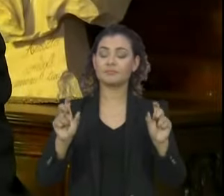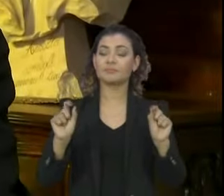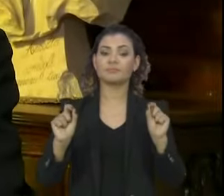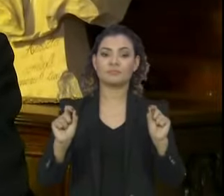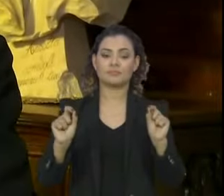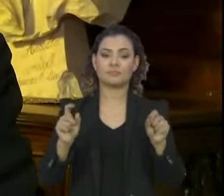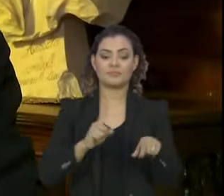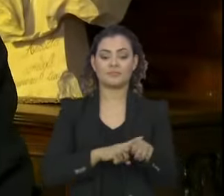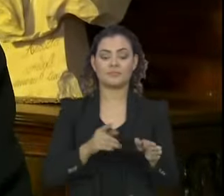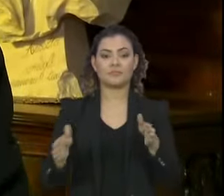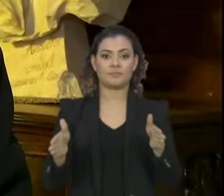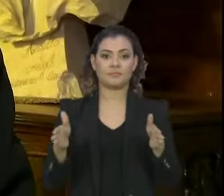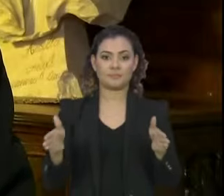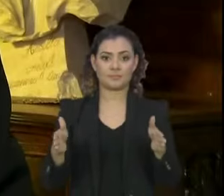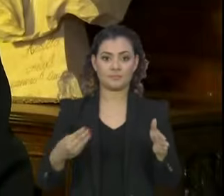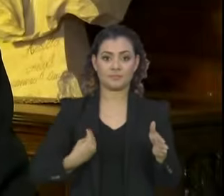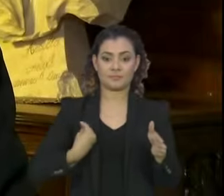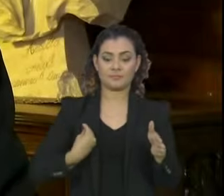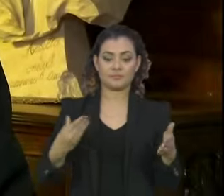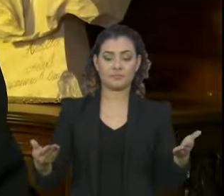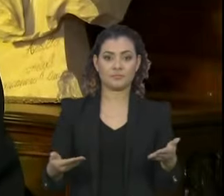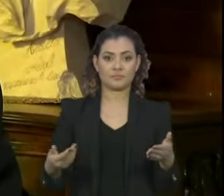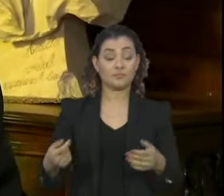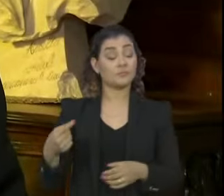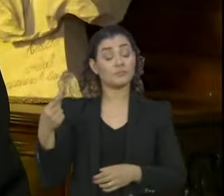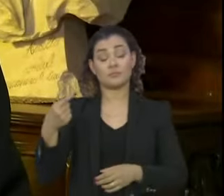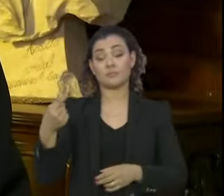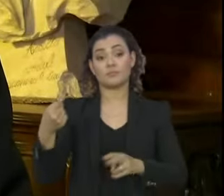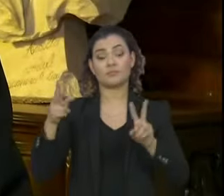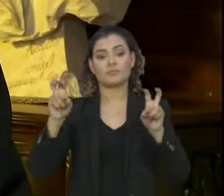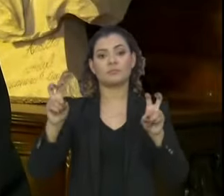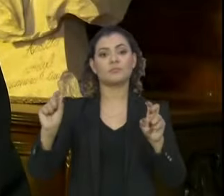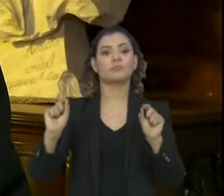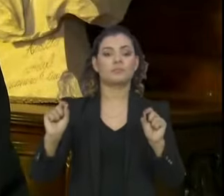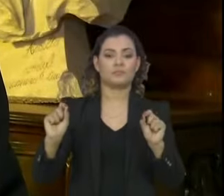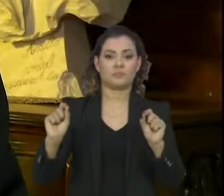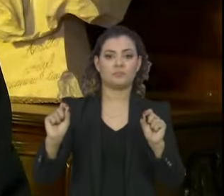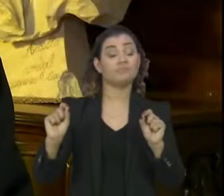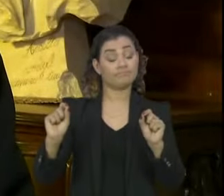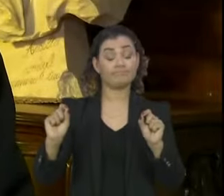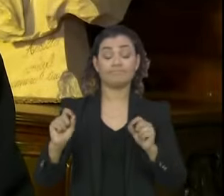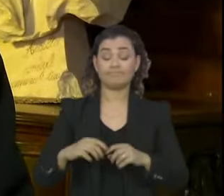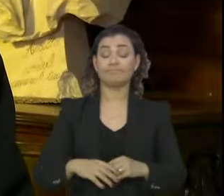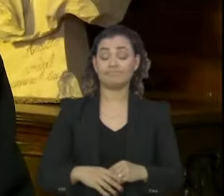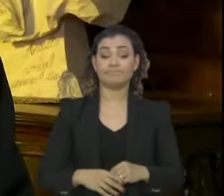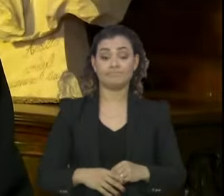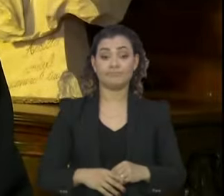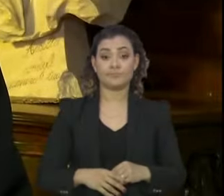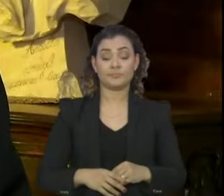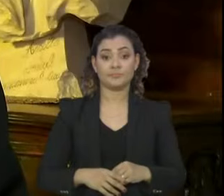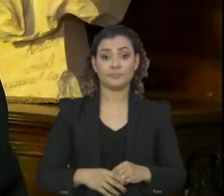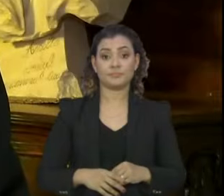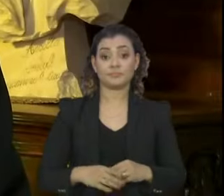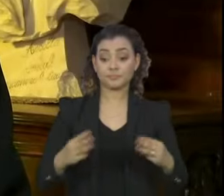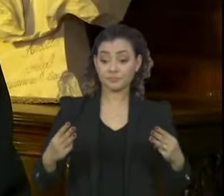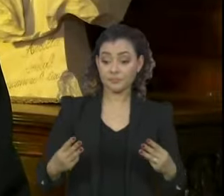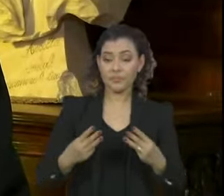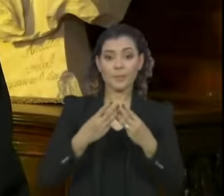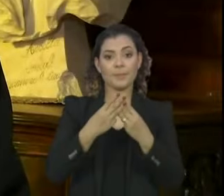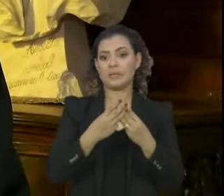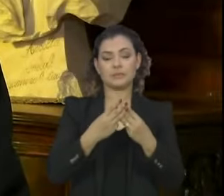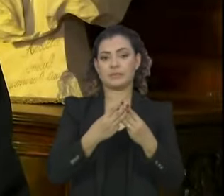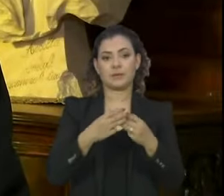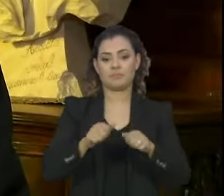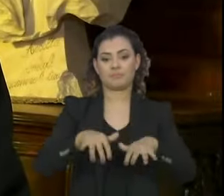deste momento que nós estamos vivendo primeiramente em relação ao fato de manter as missas